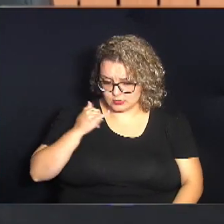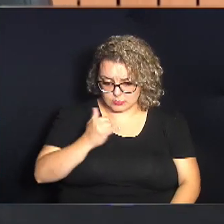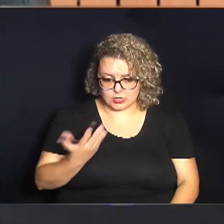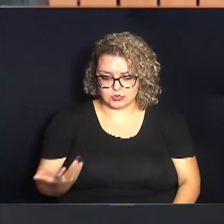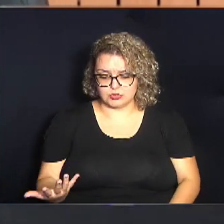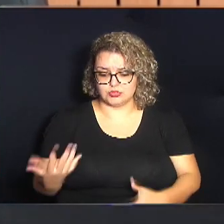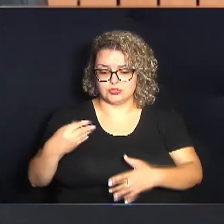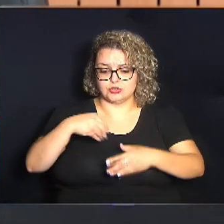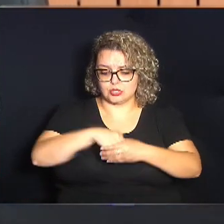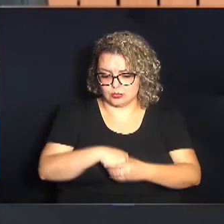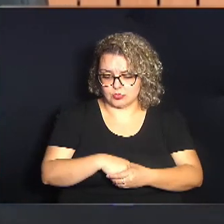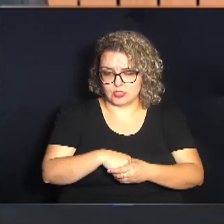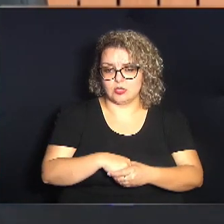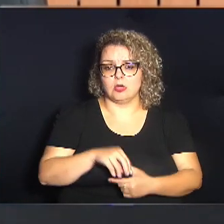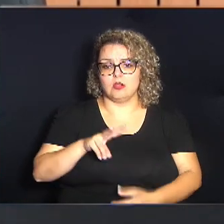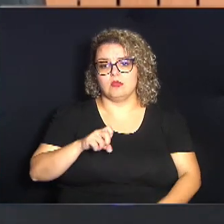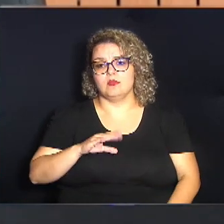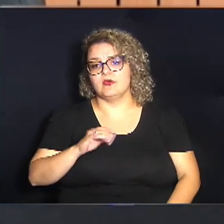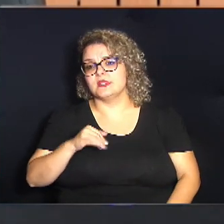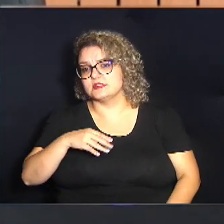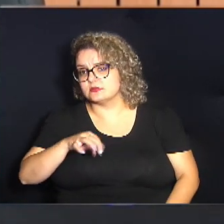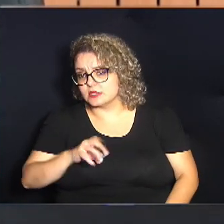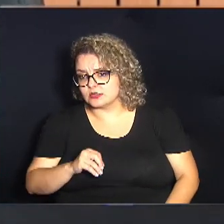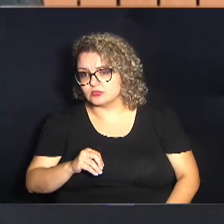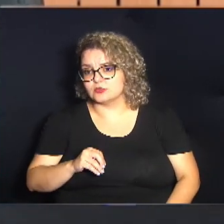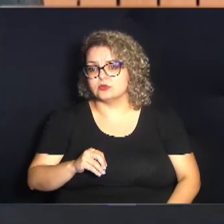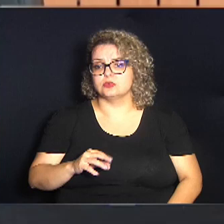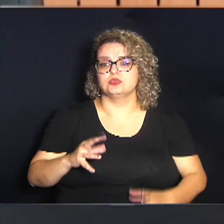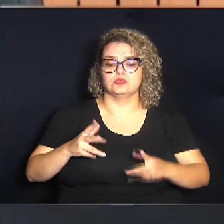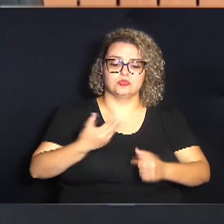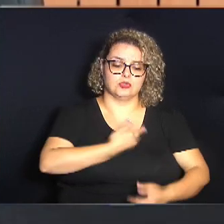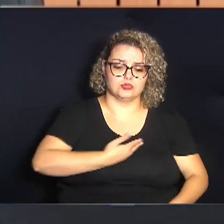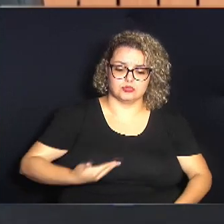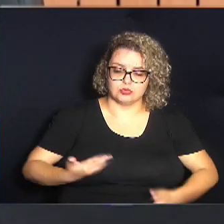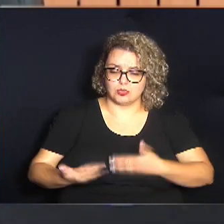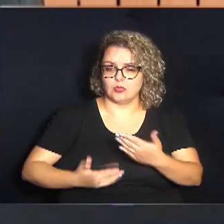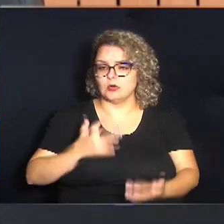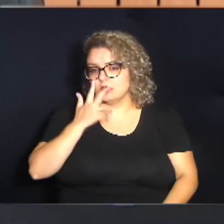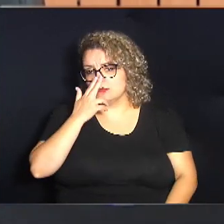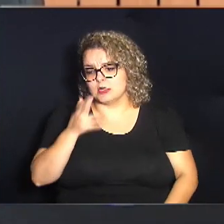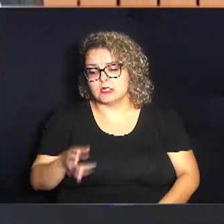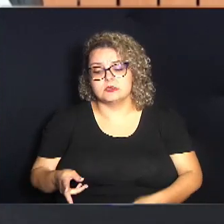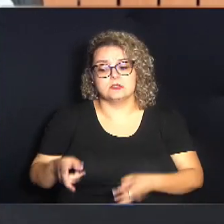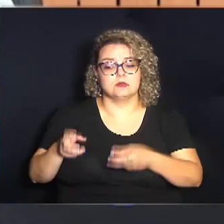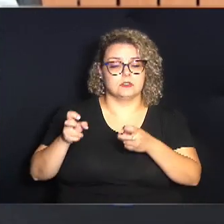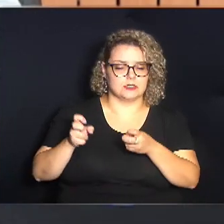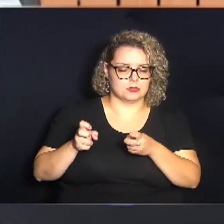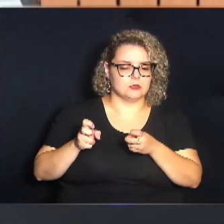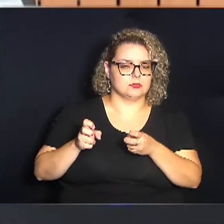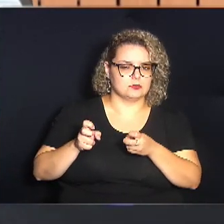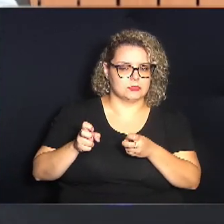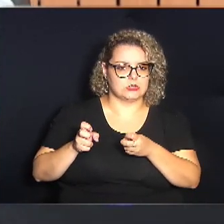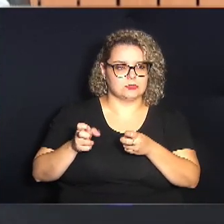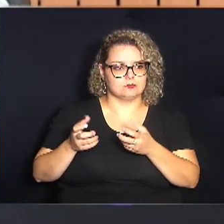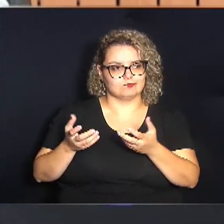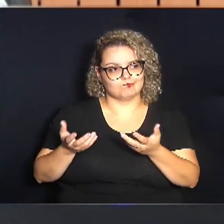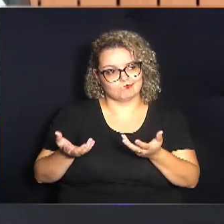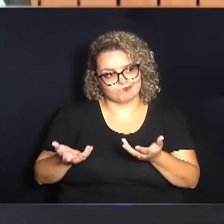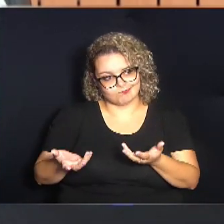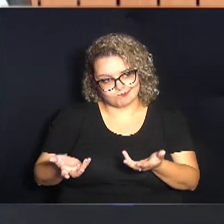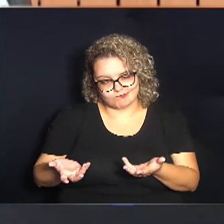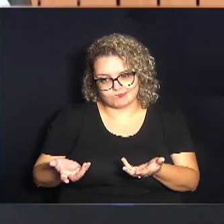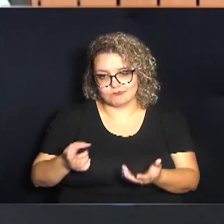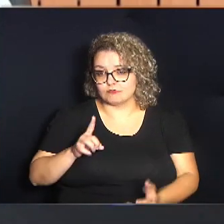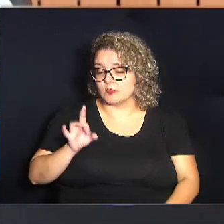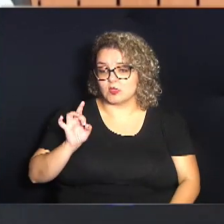incorporar aos vencimentos dos servidores. Porque aquilo que parece ser um reconhecimento acaba sendo não